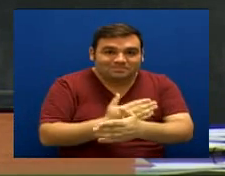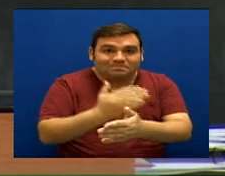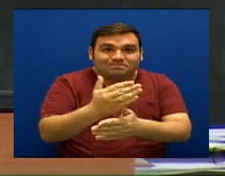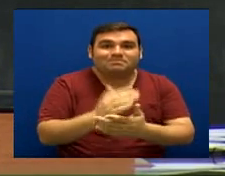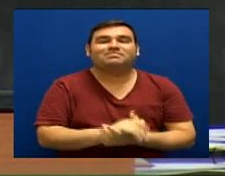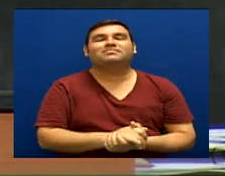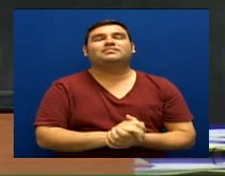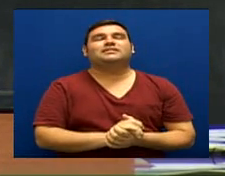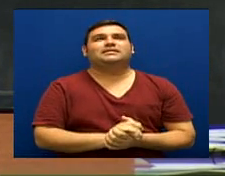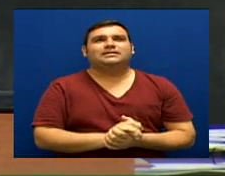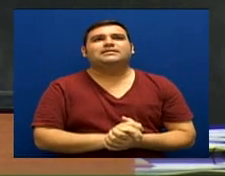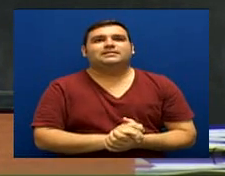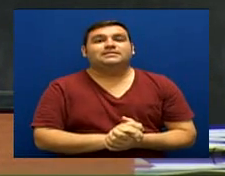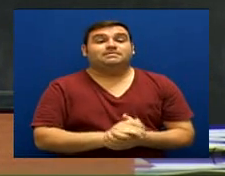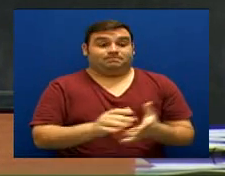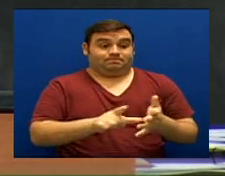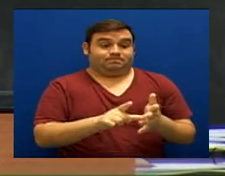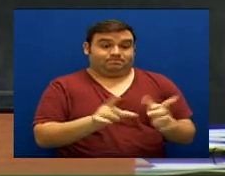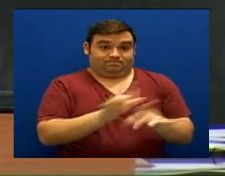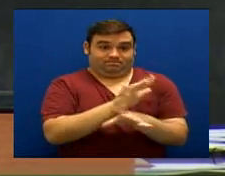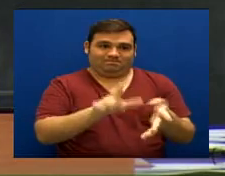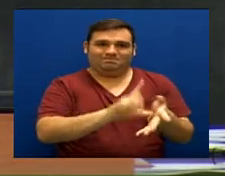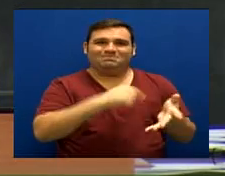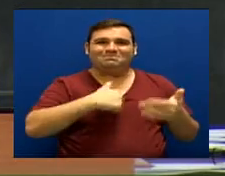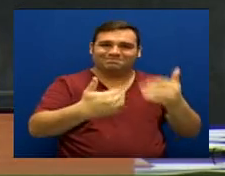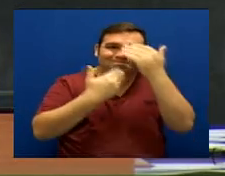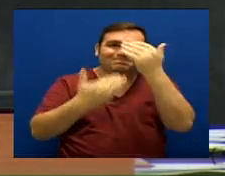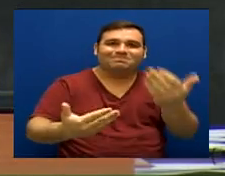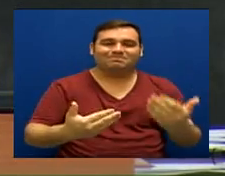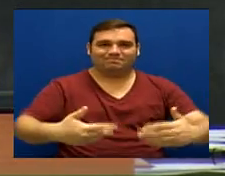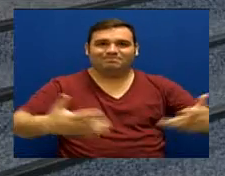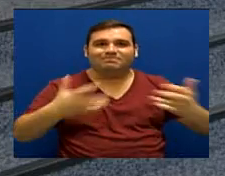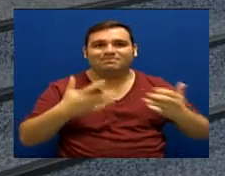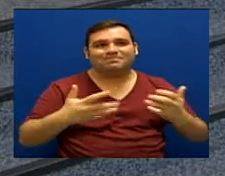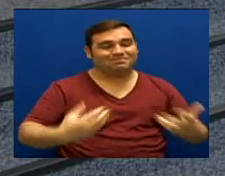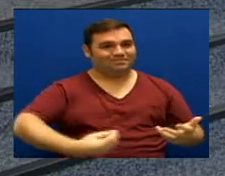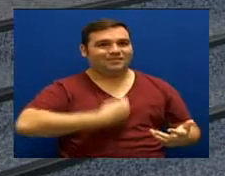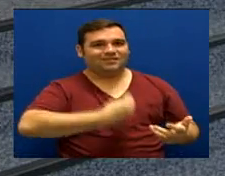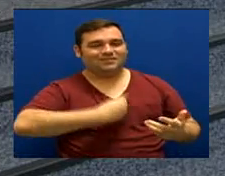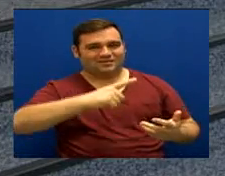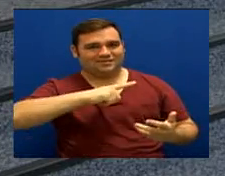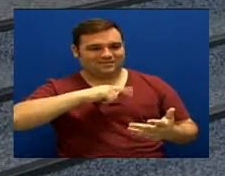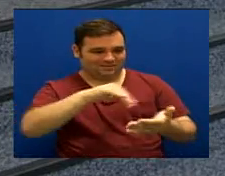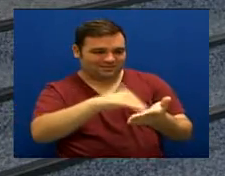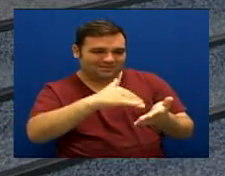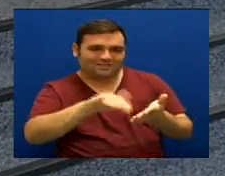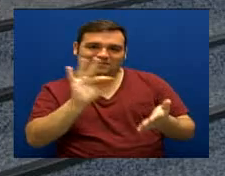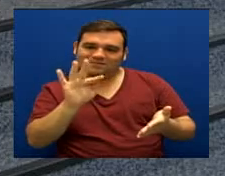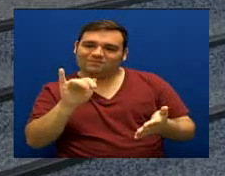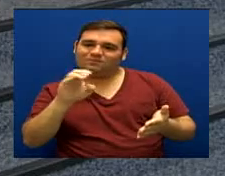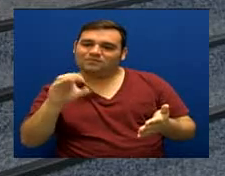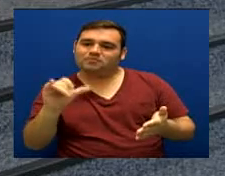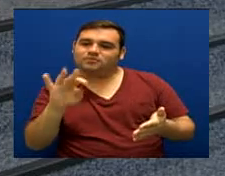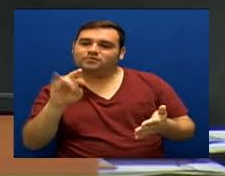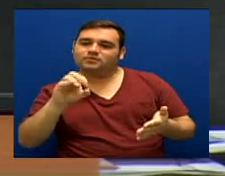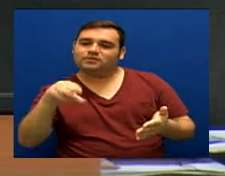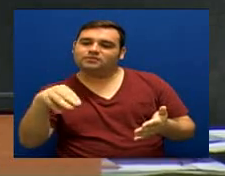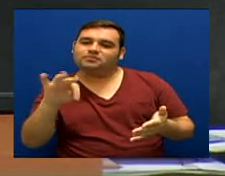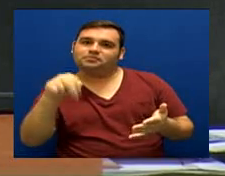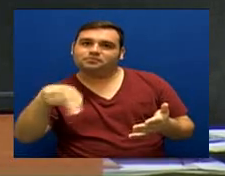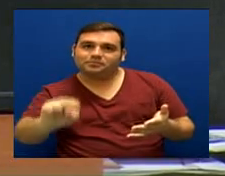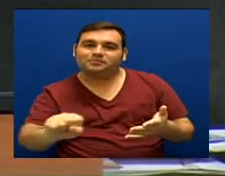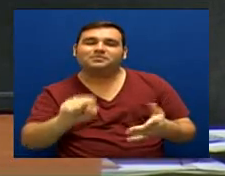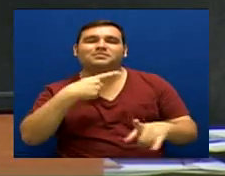sessão mas antes de encerrar gostaria de agradecer a presença do secretário fábio de castro martins